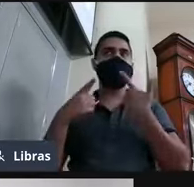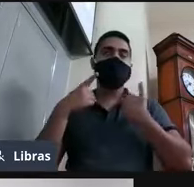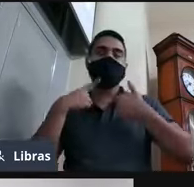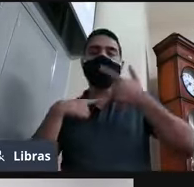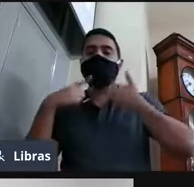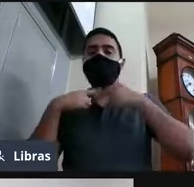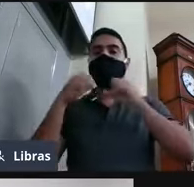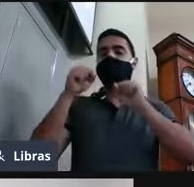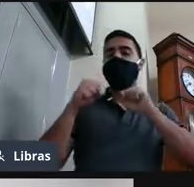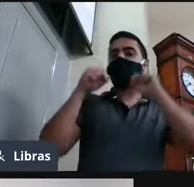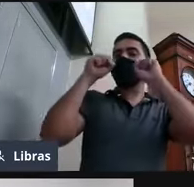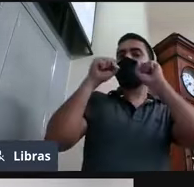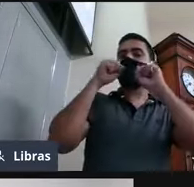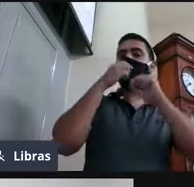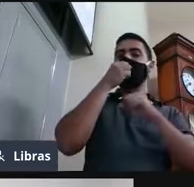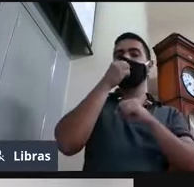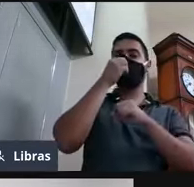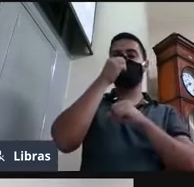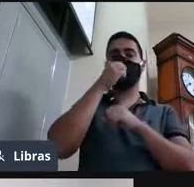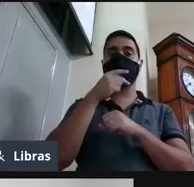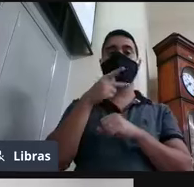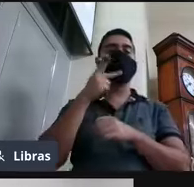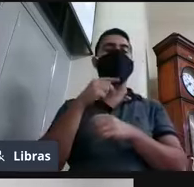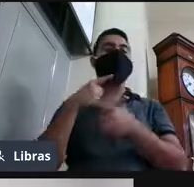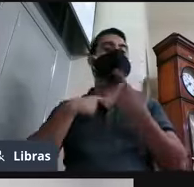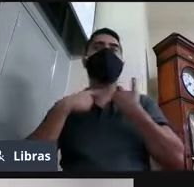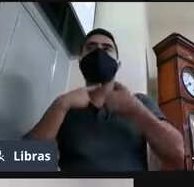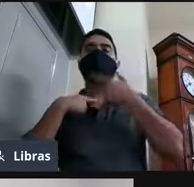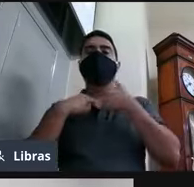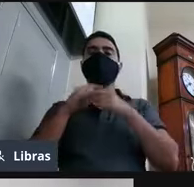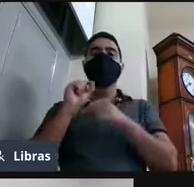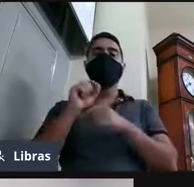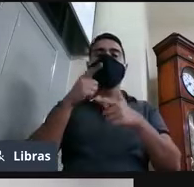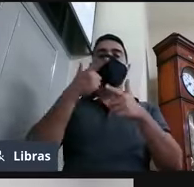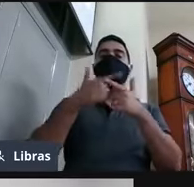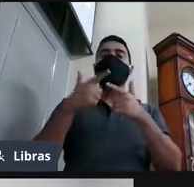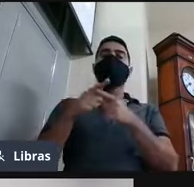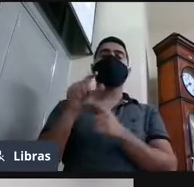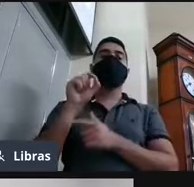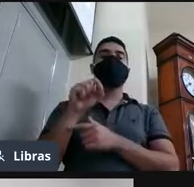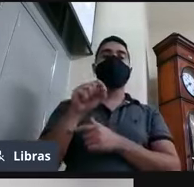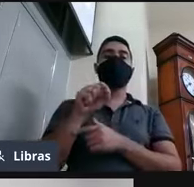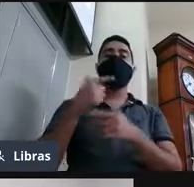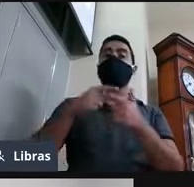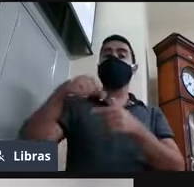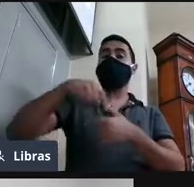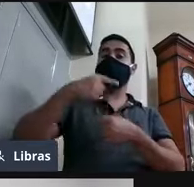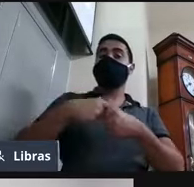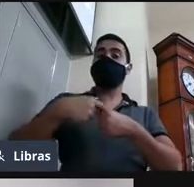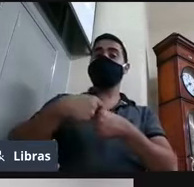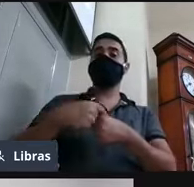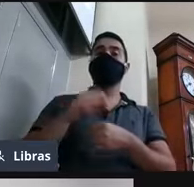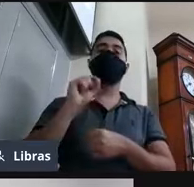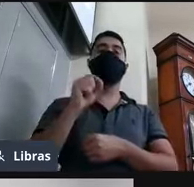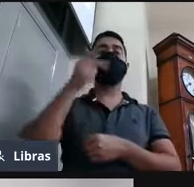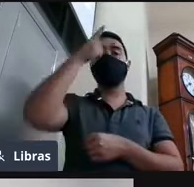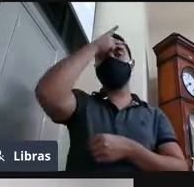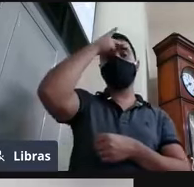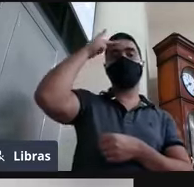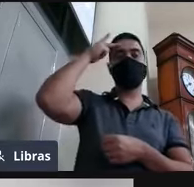poder, e aí eu falo sede de poder, o problema nessa cidade é as pessoas